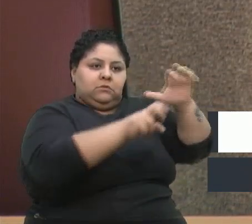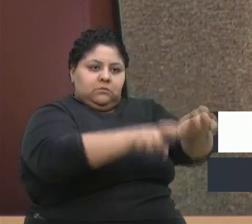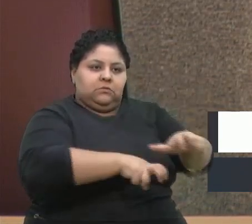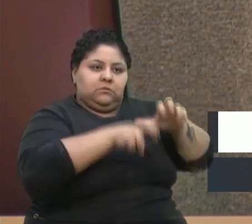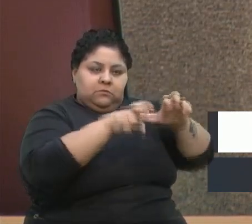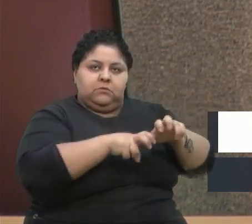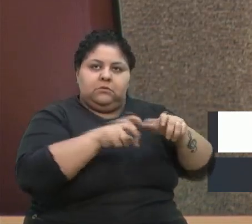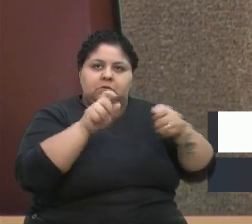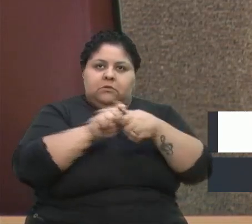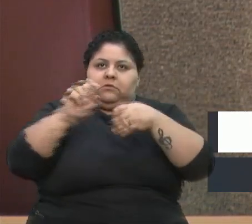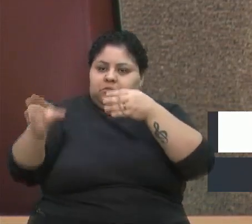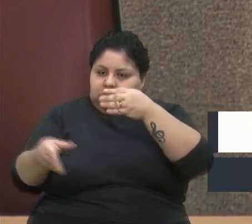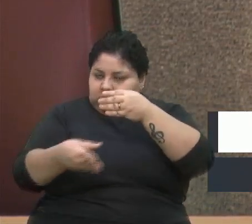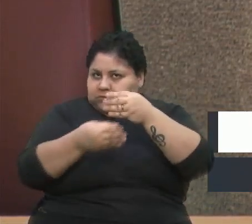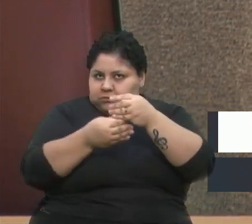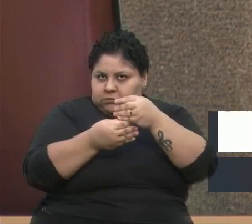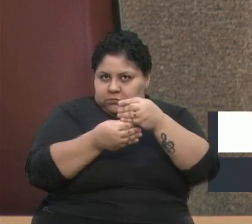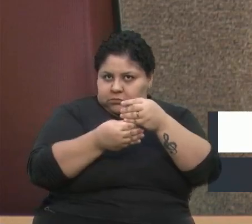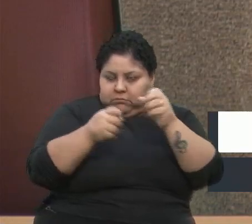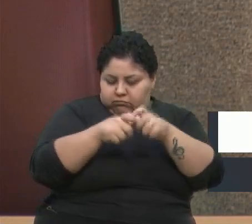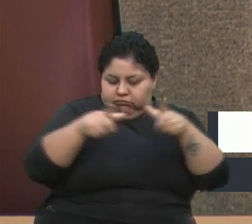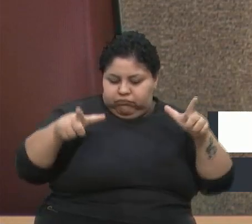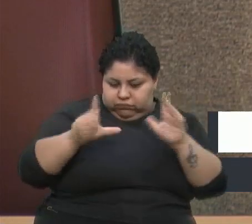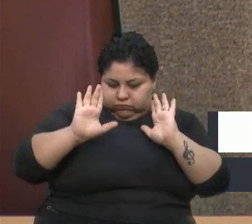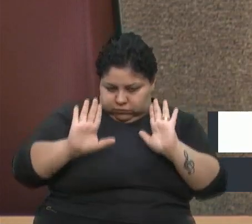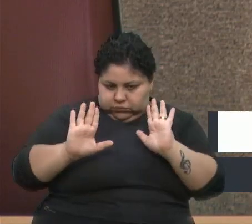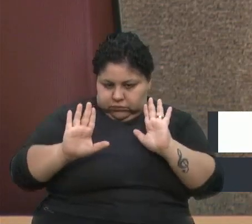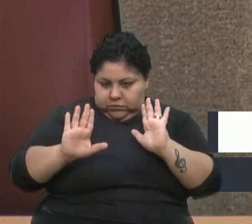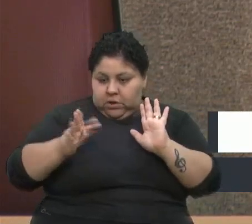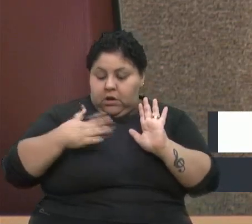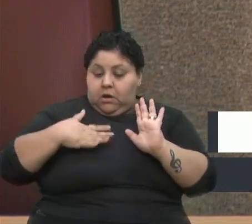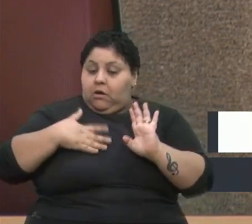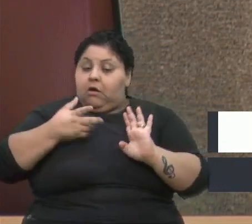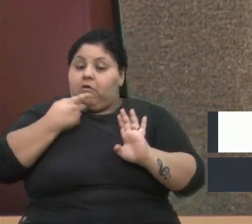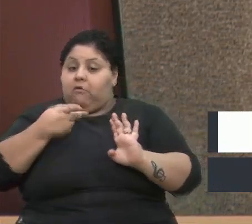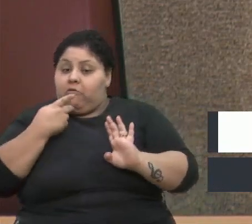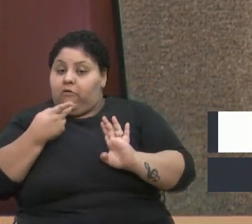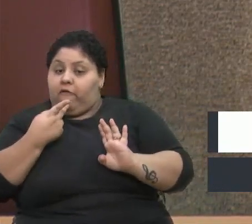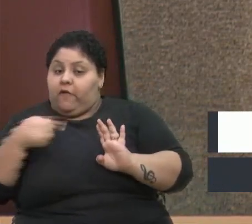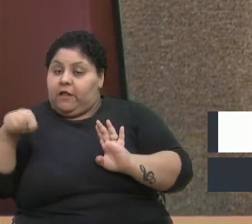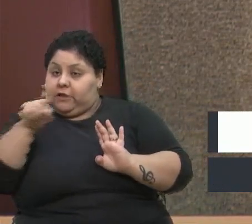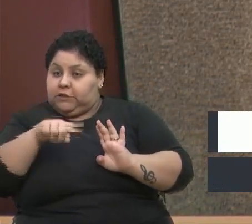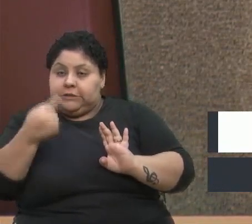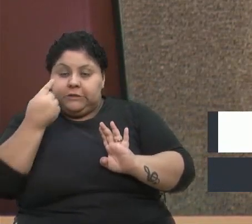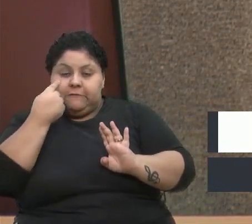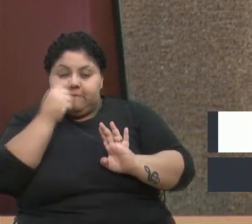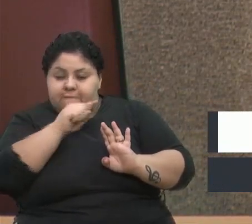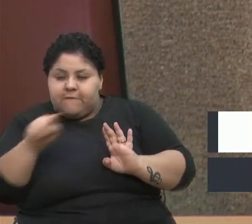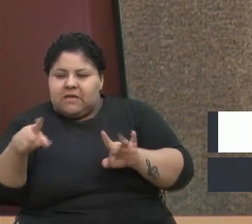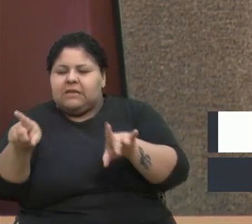complemento bastante generalizado, eu diria assim, a gente vê também um